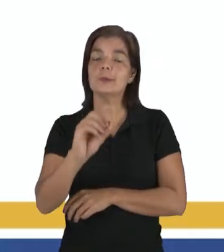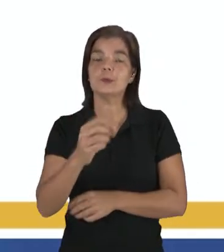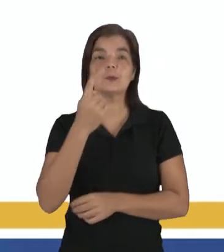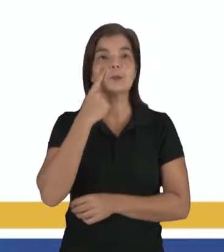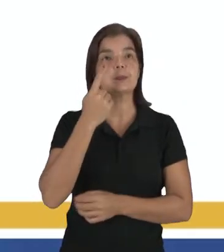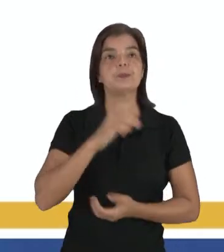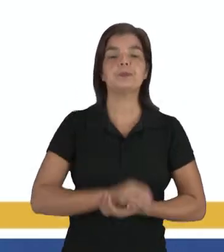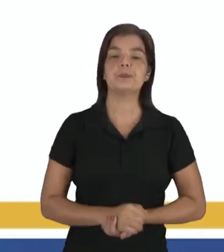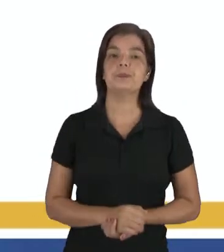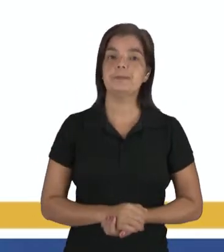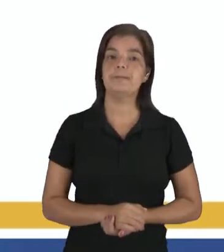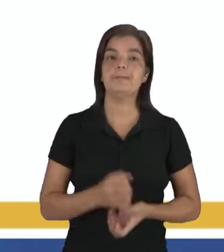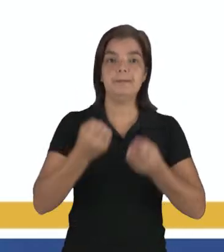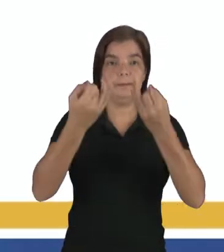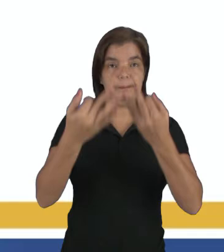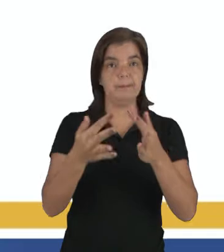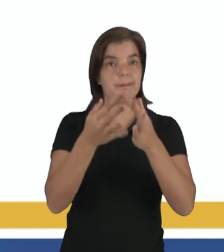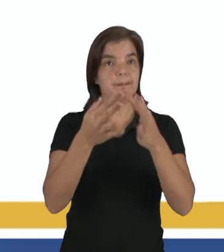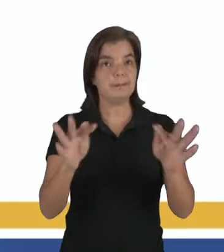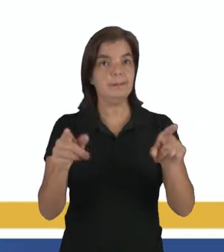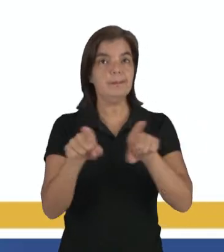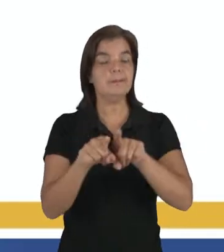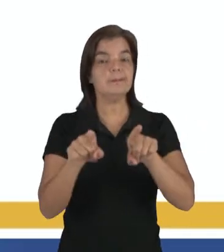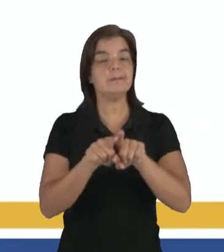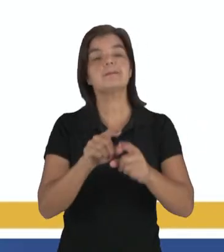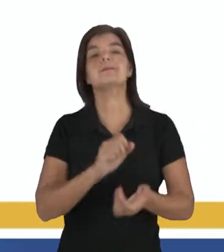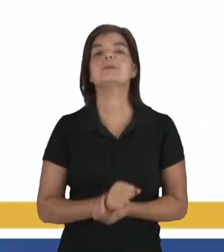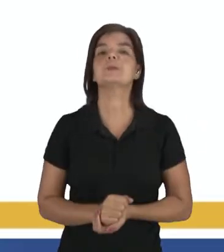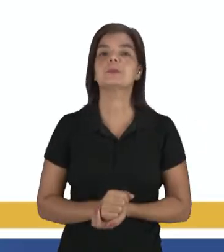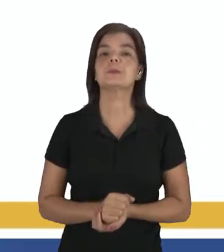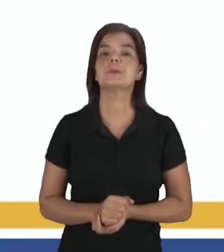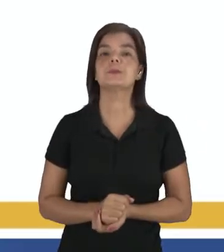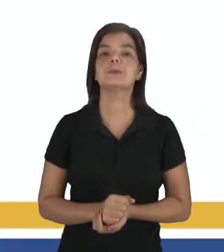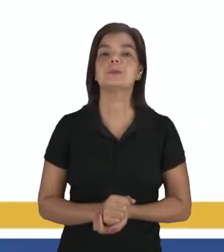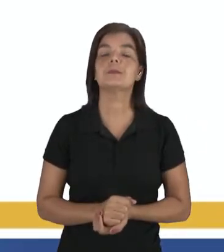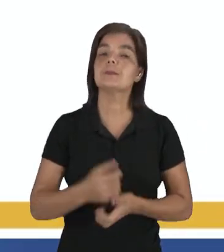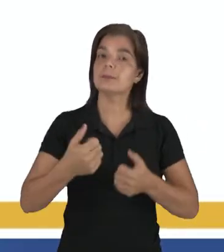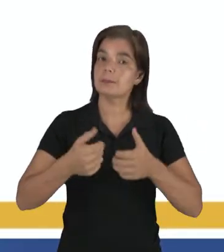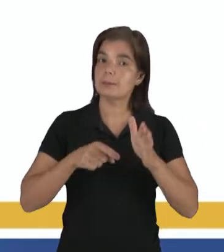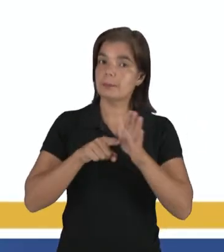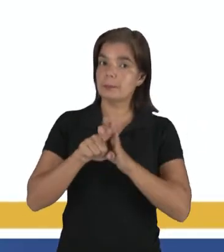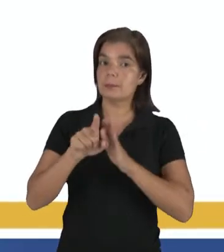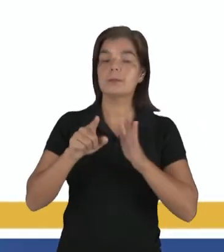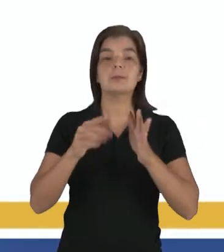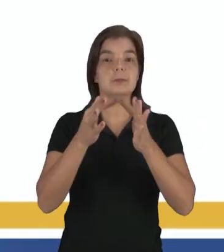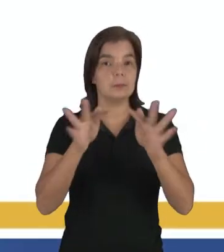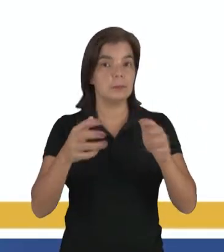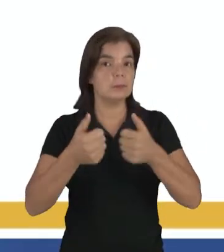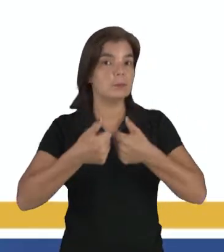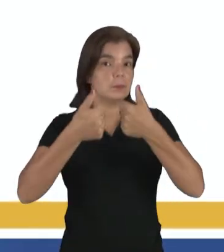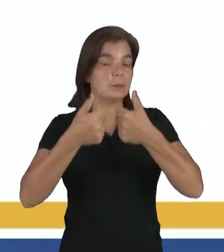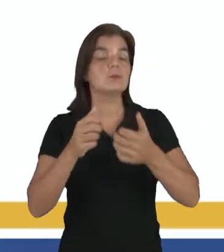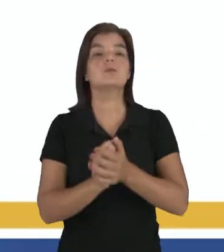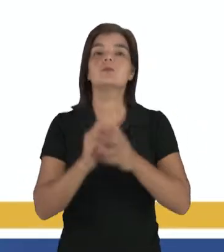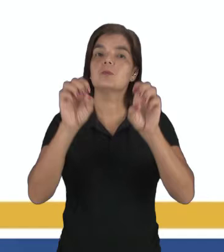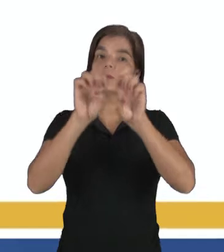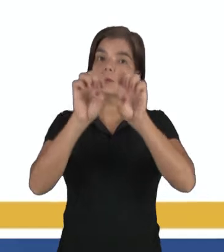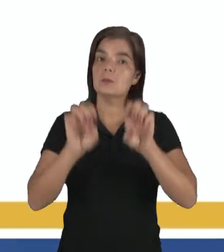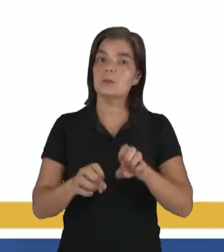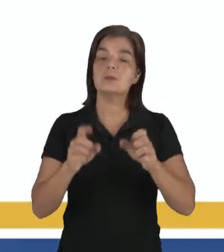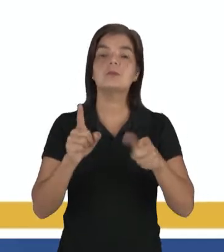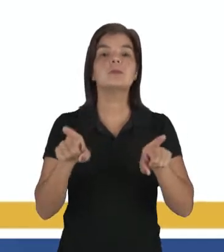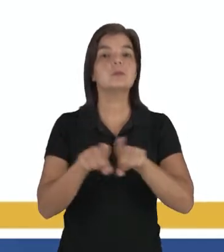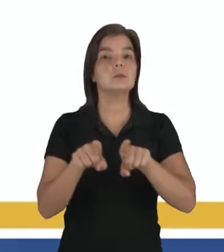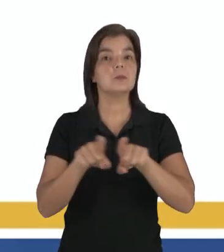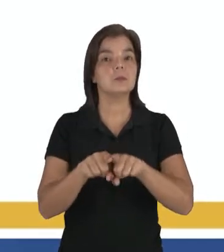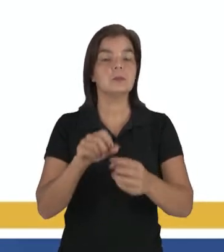vocês vão ver aí. Então, para formar as frases com o futuro com going to, na forma afirmativa, nós vamos seguir essa estrutura aí. E